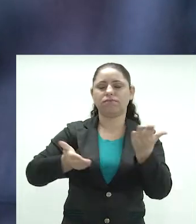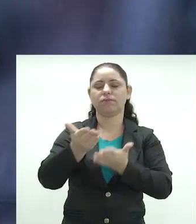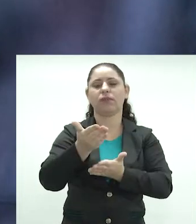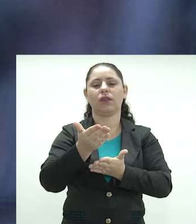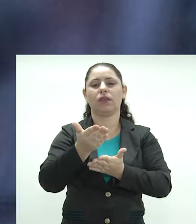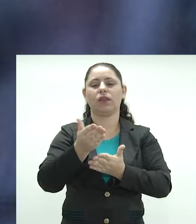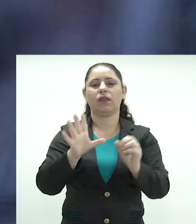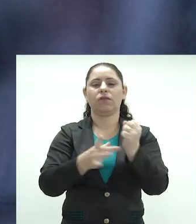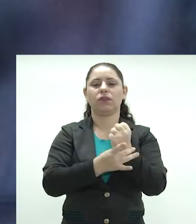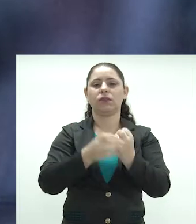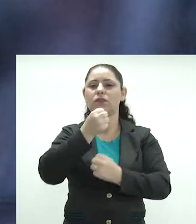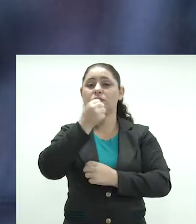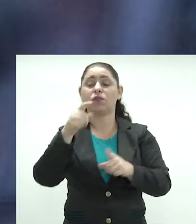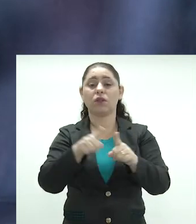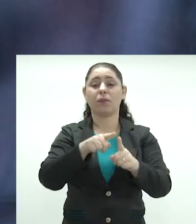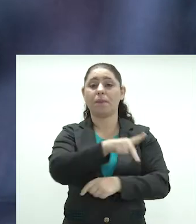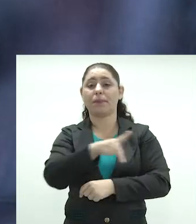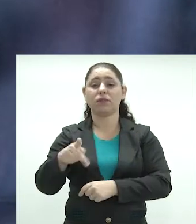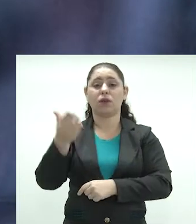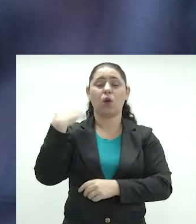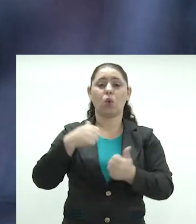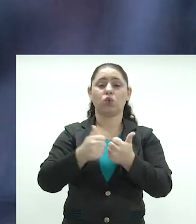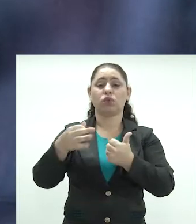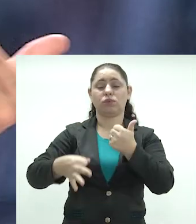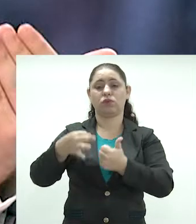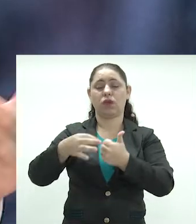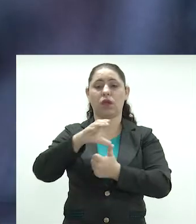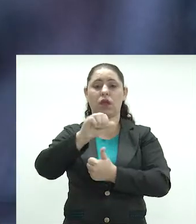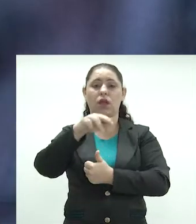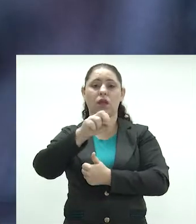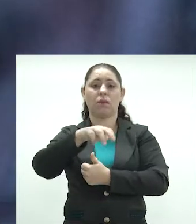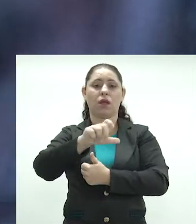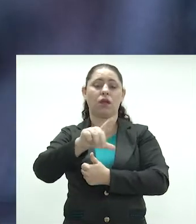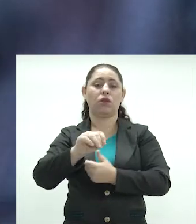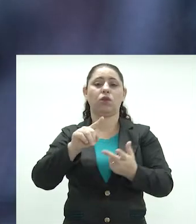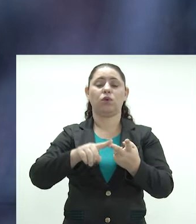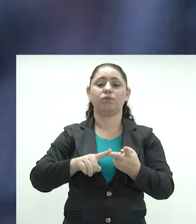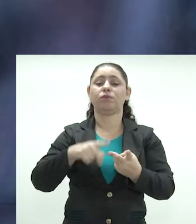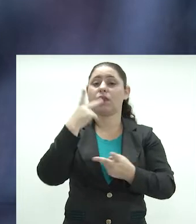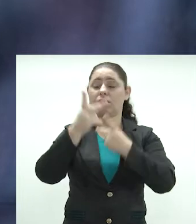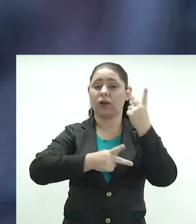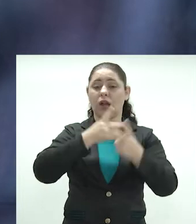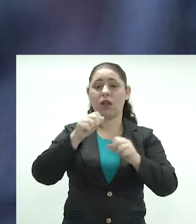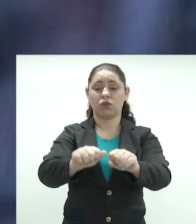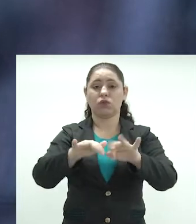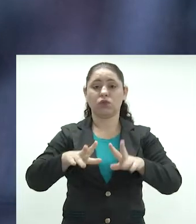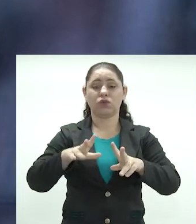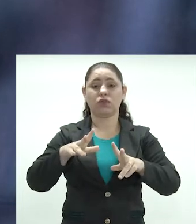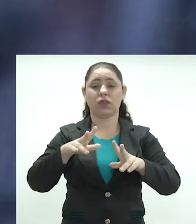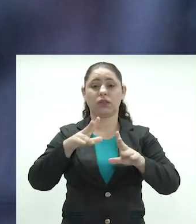conciliação na Defensoria Pública. A gente entrevistou também o presidente, à época, do Tribunal de Justiça, Dr. Carmelo, para falar